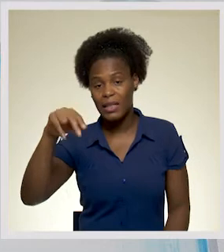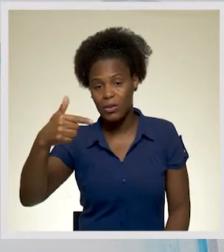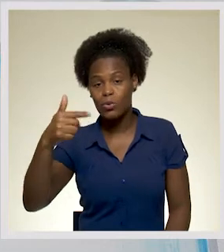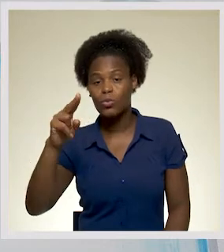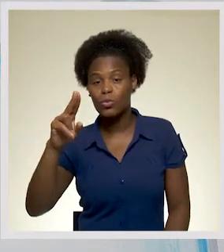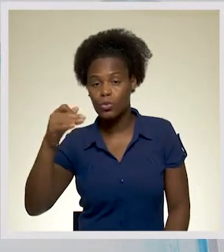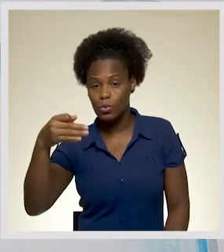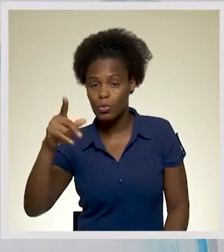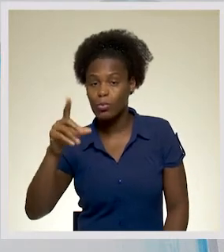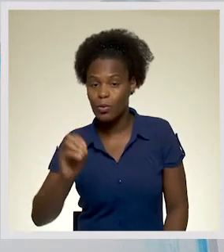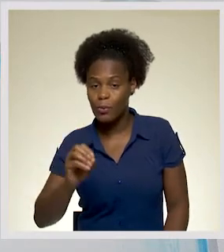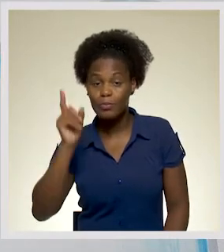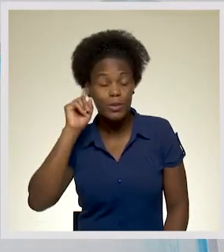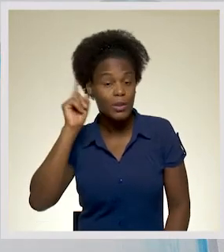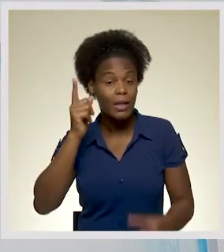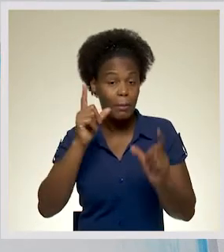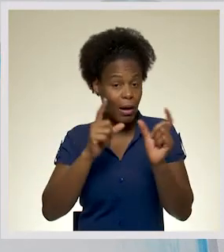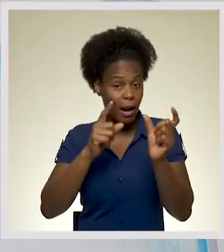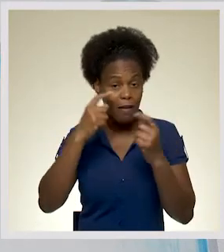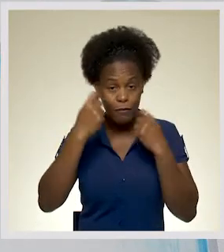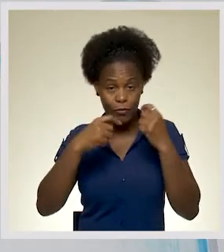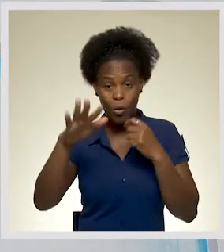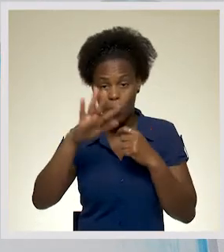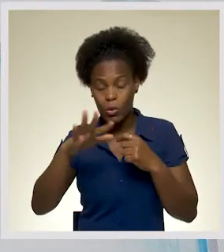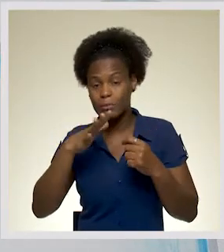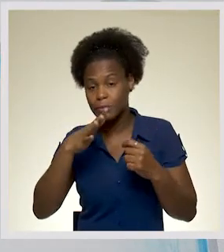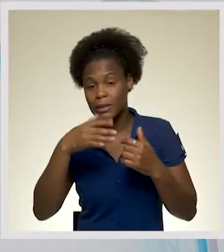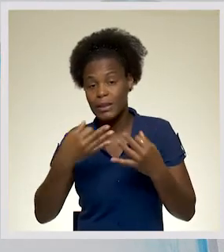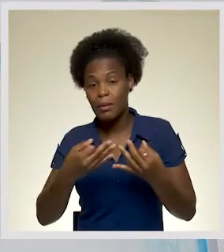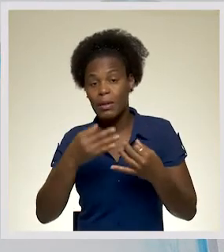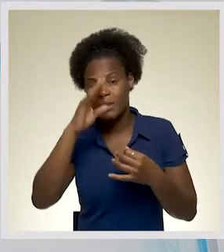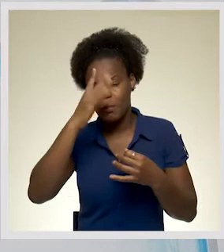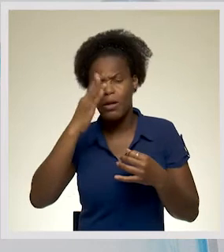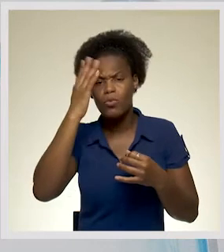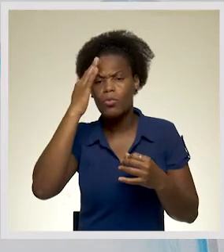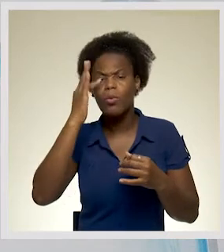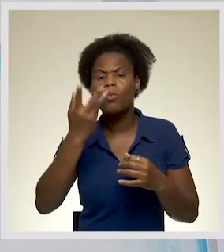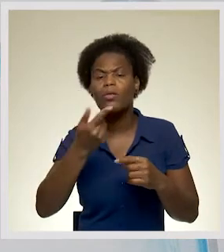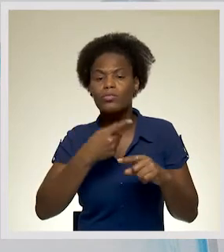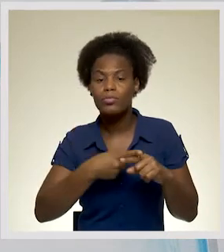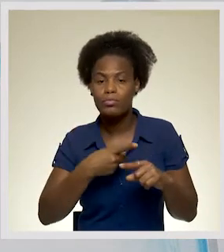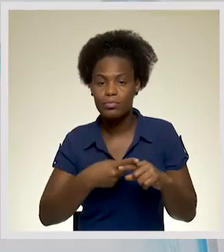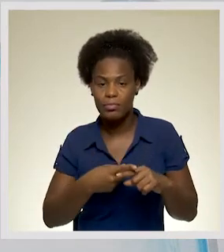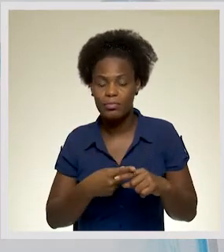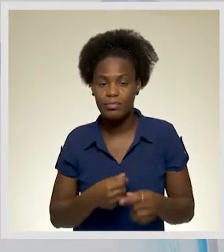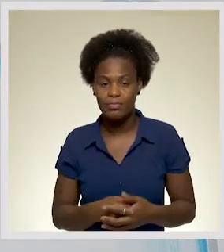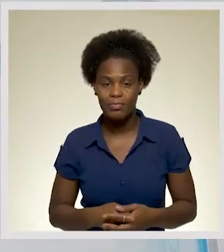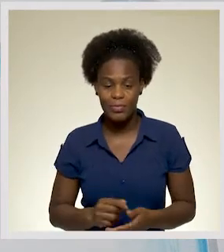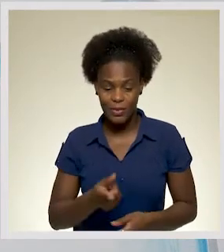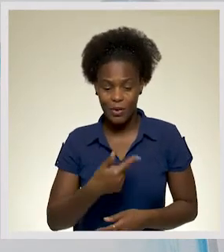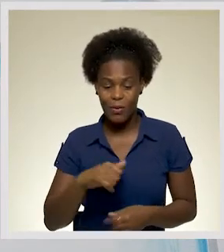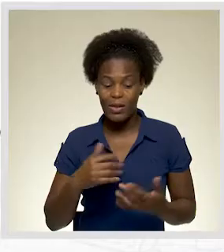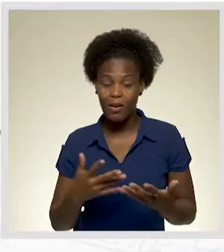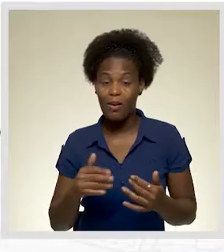também saber por qual dos números terão de multiplicar. Agora, vamos ao primeiro